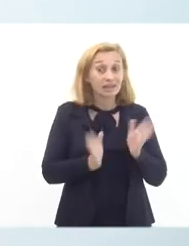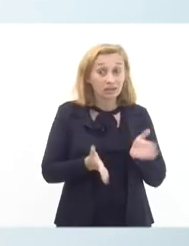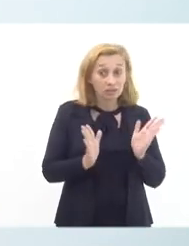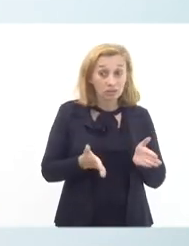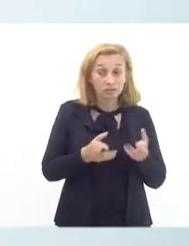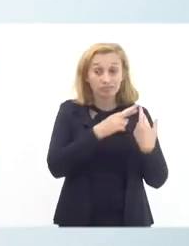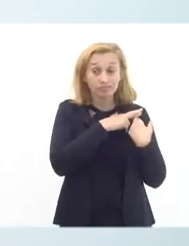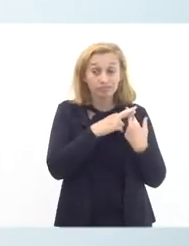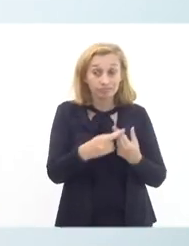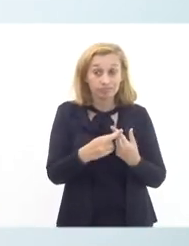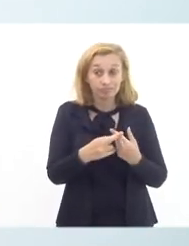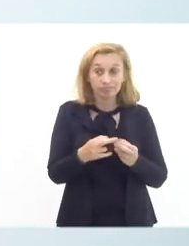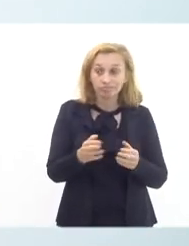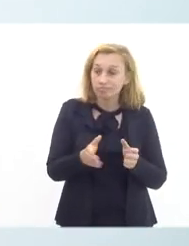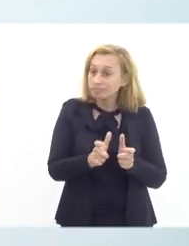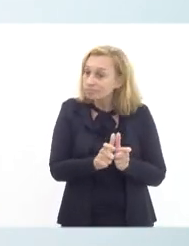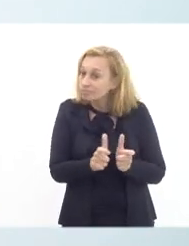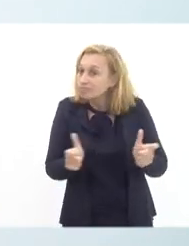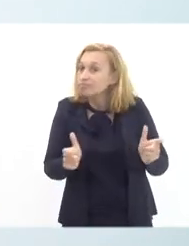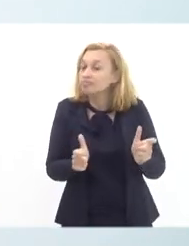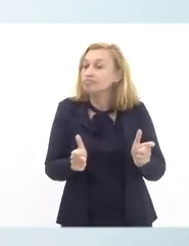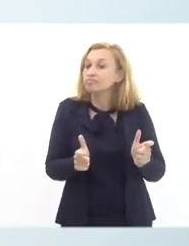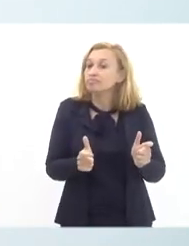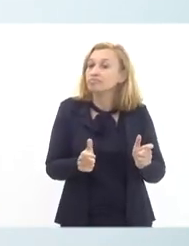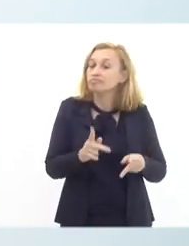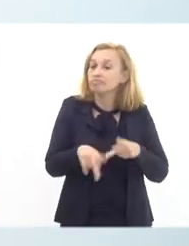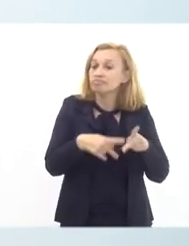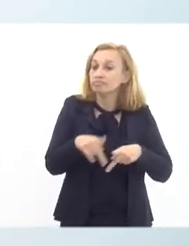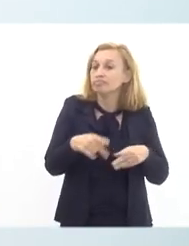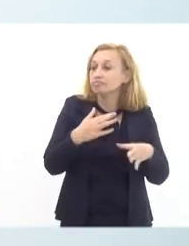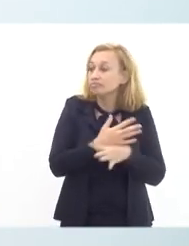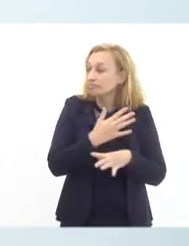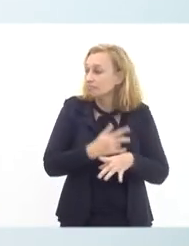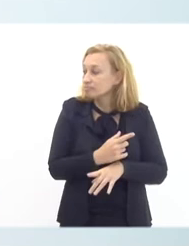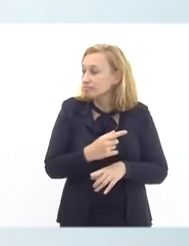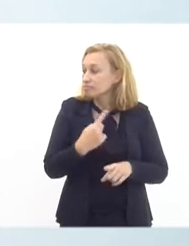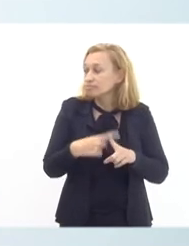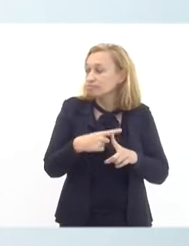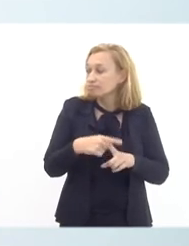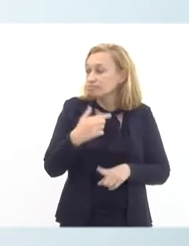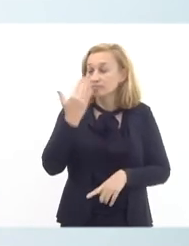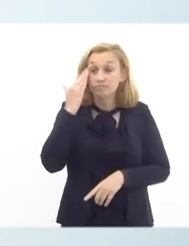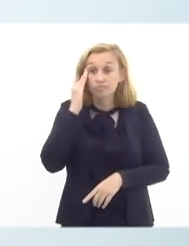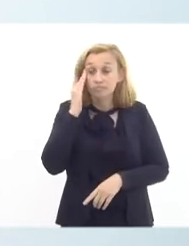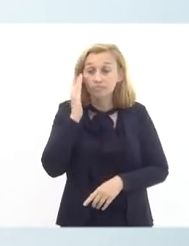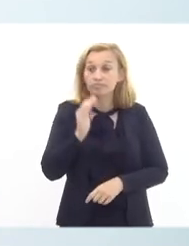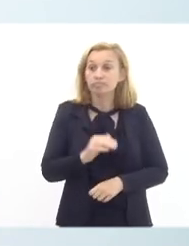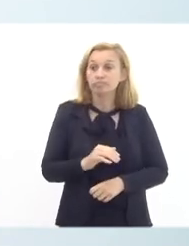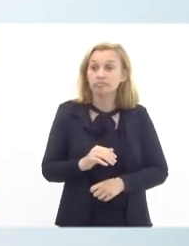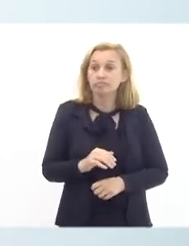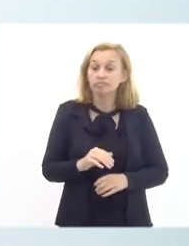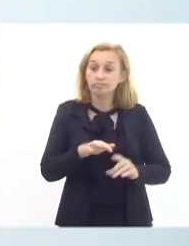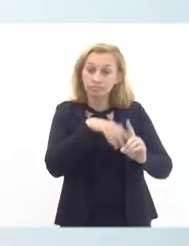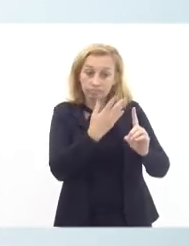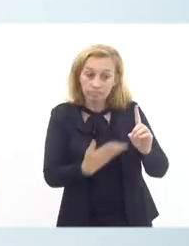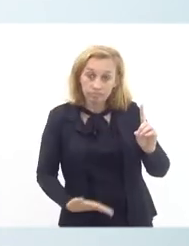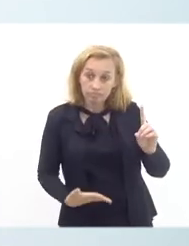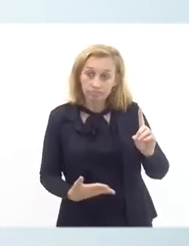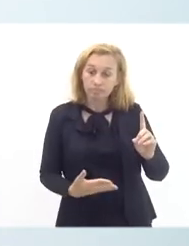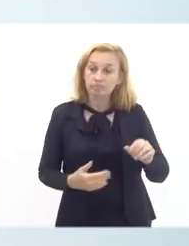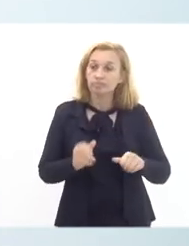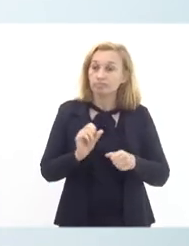minha responsabilidade aumenta com o povo dessa cidade, porque eu entendi a homenagem que ele estava